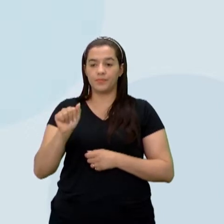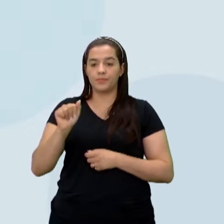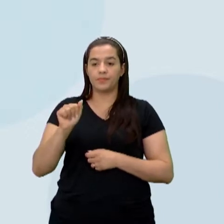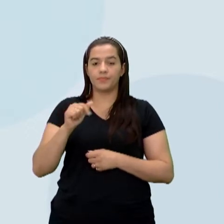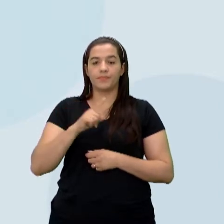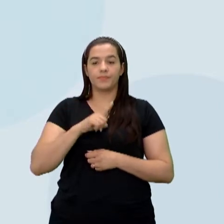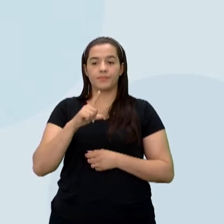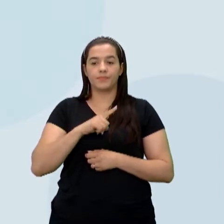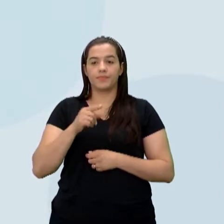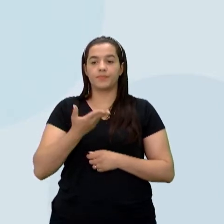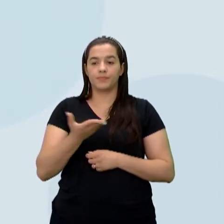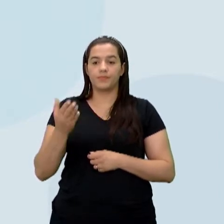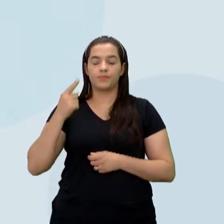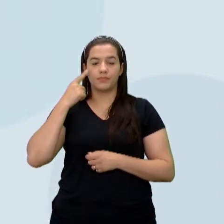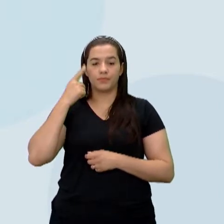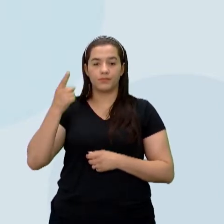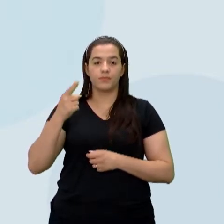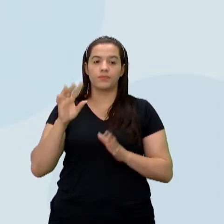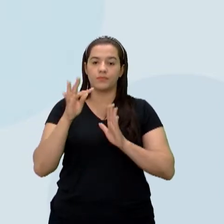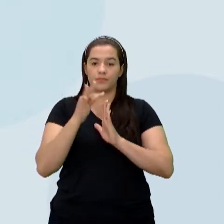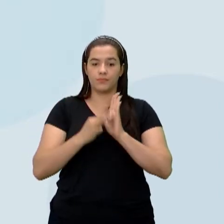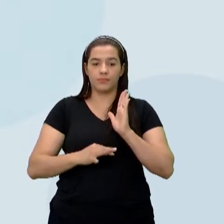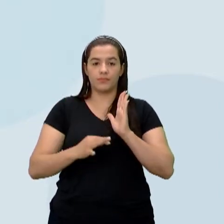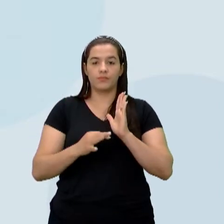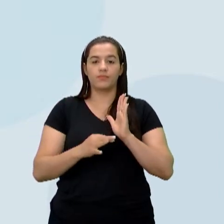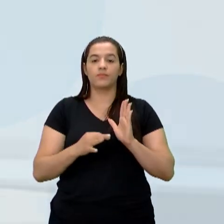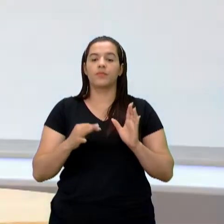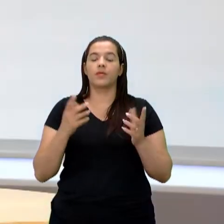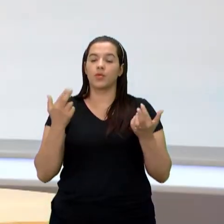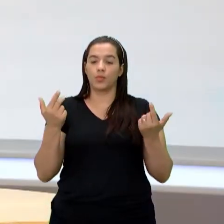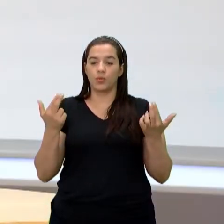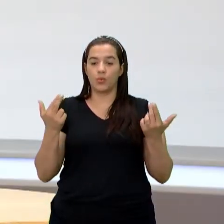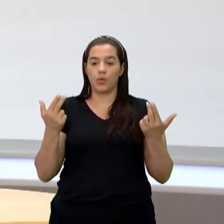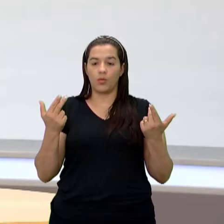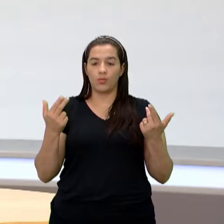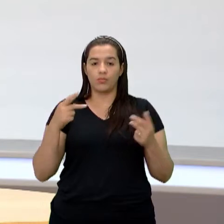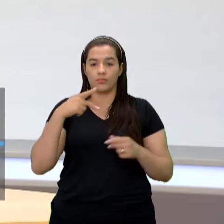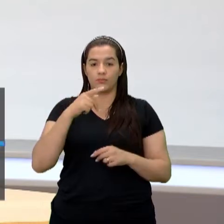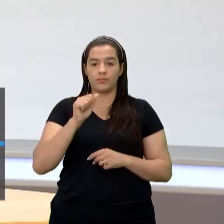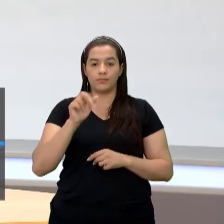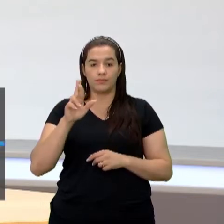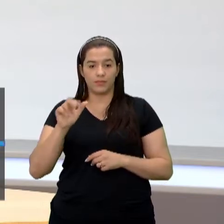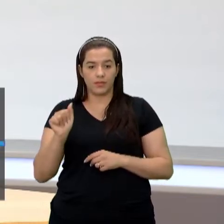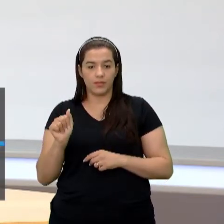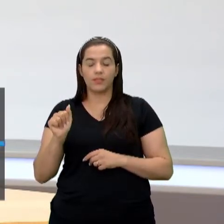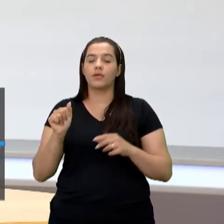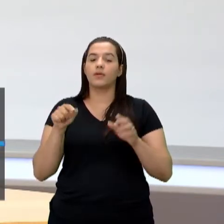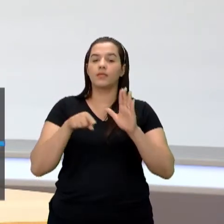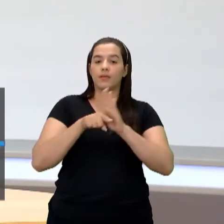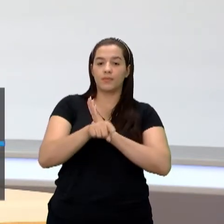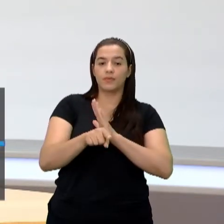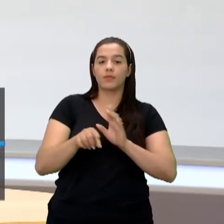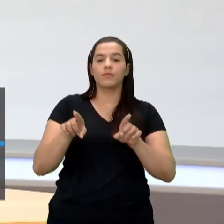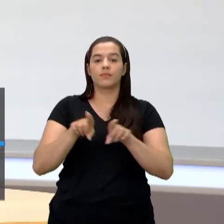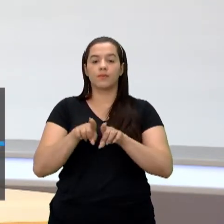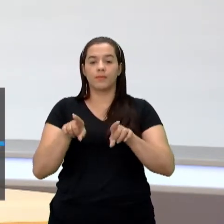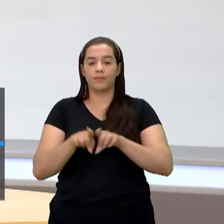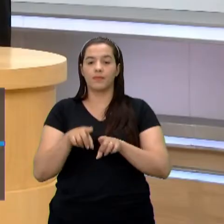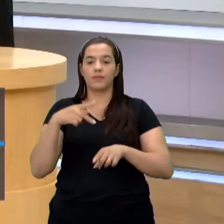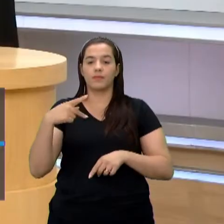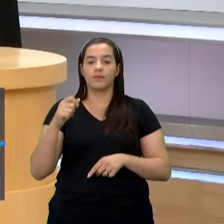a preposição lá no texto, a mesma preposição lá no enunciado. Sim. E essa